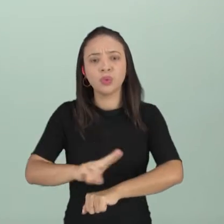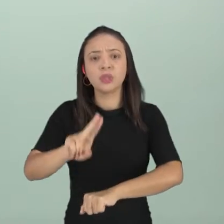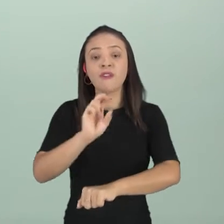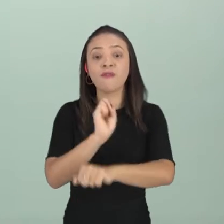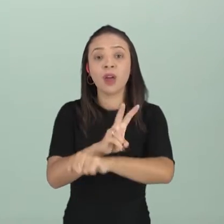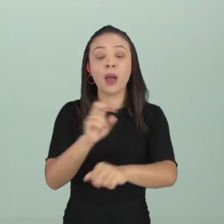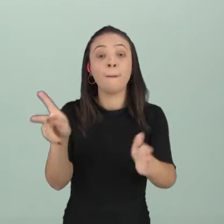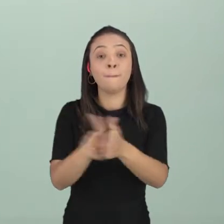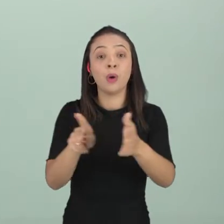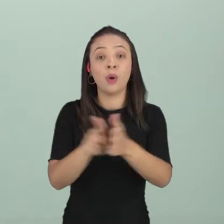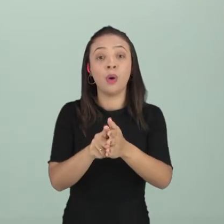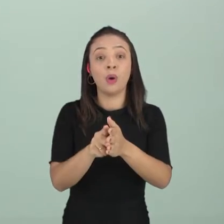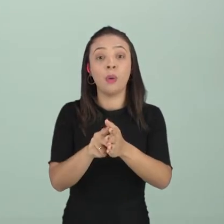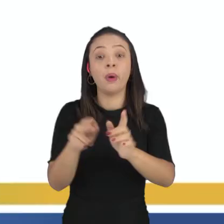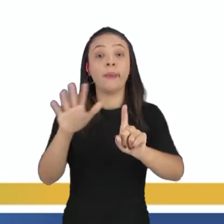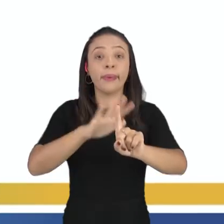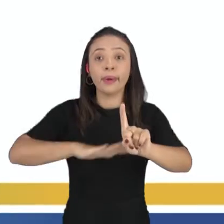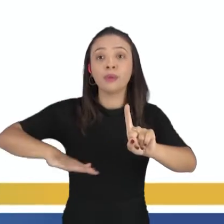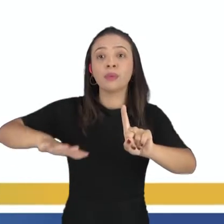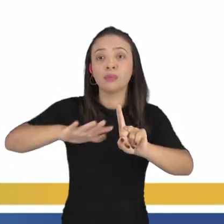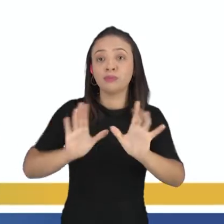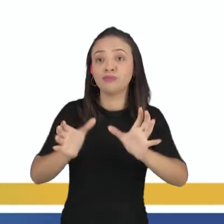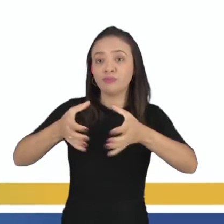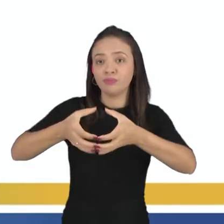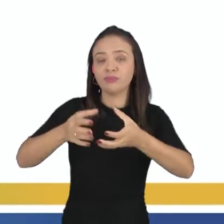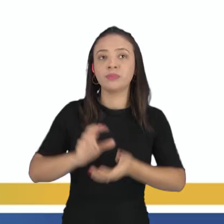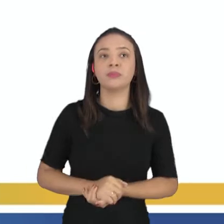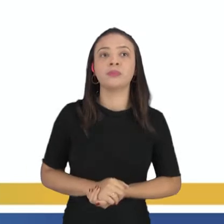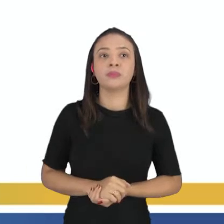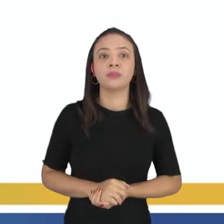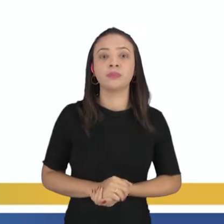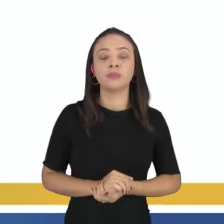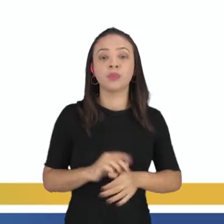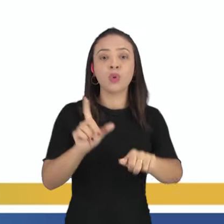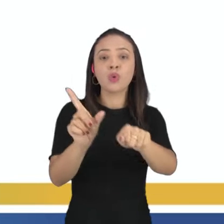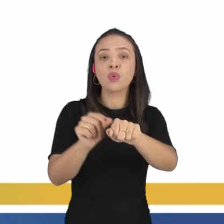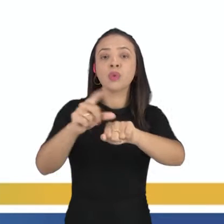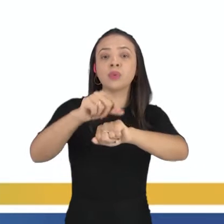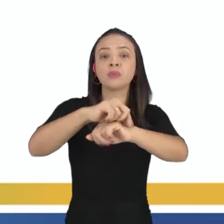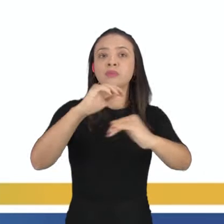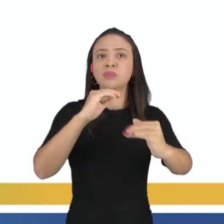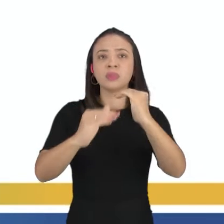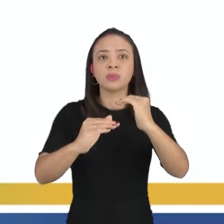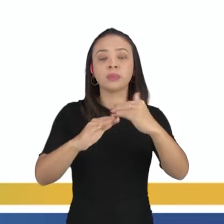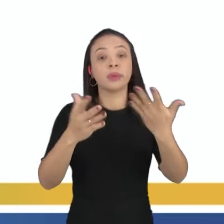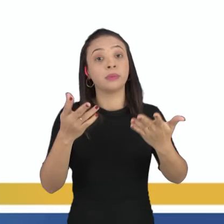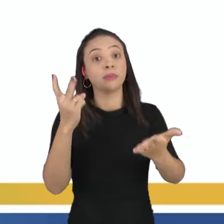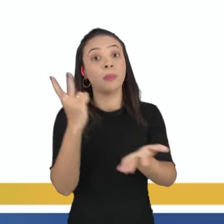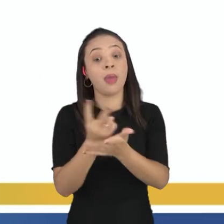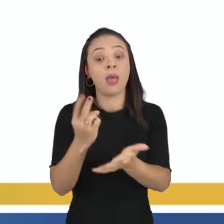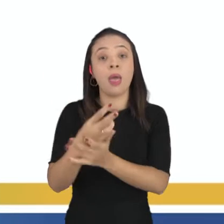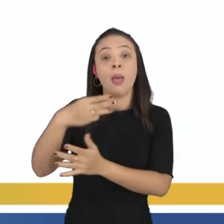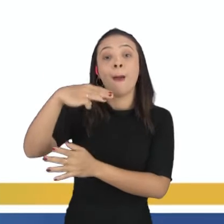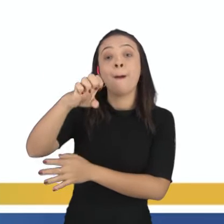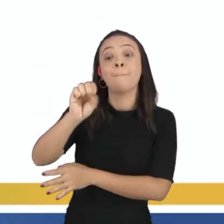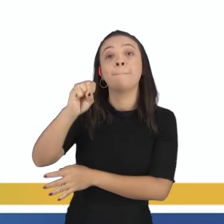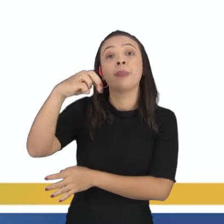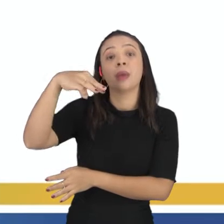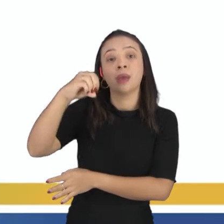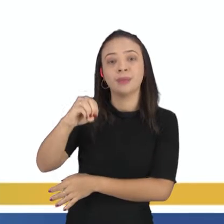cotas sociais, né? Falando sobre a nossa tese. Aí o contra-argumento, mesmo que, né,